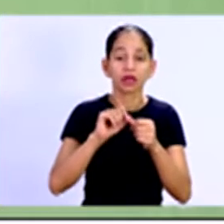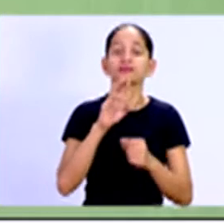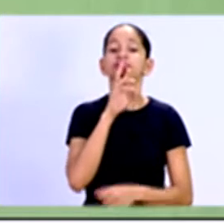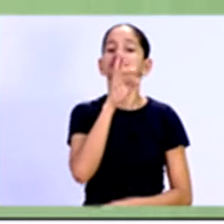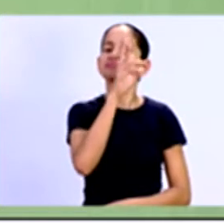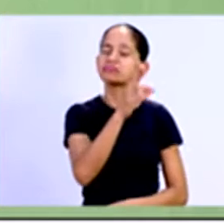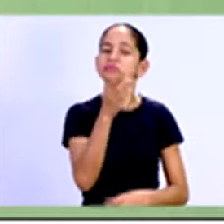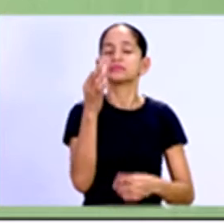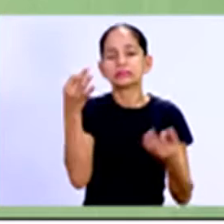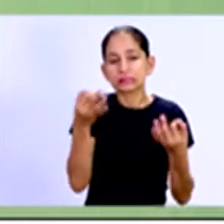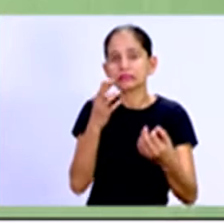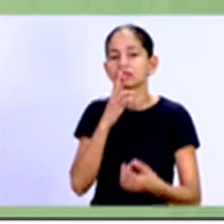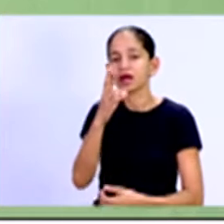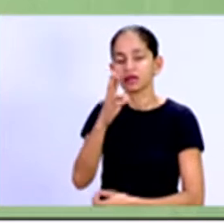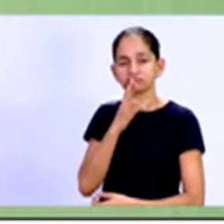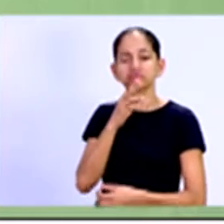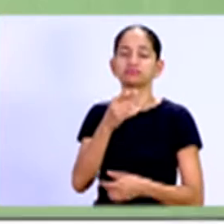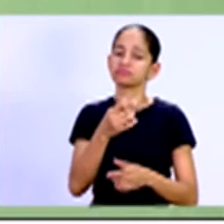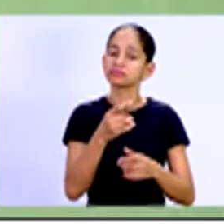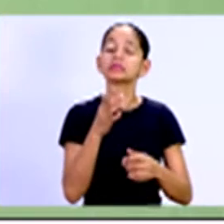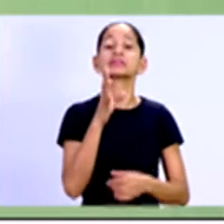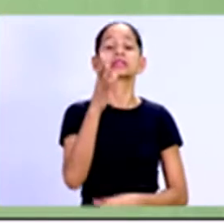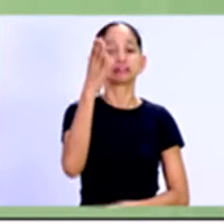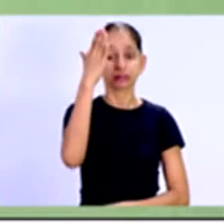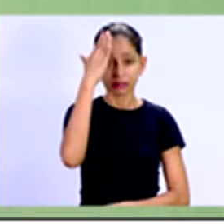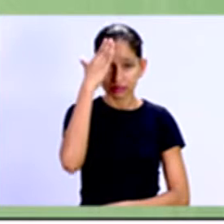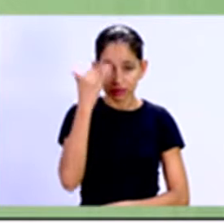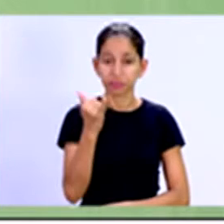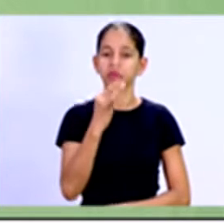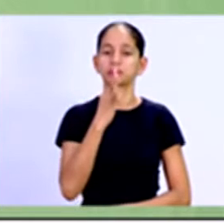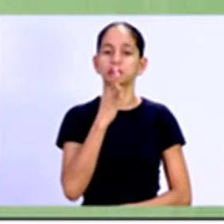razão, da sabedoria,